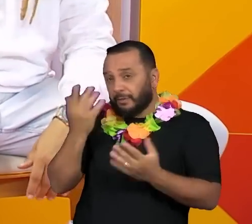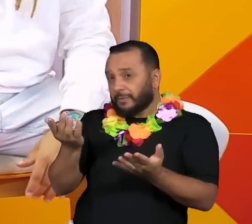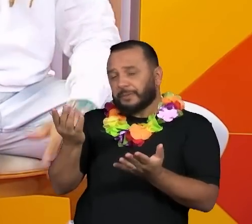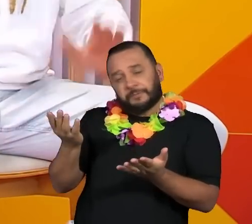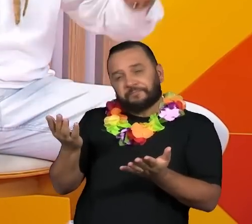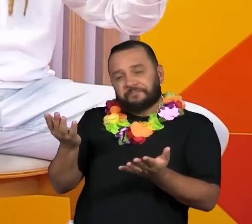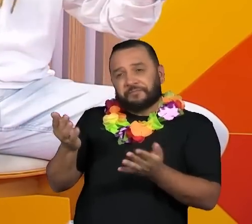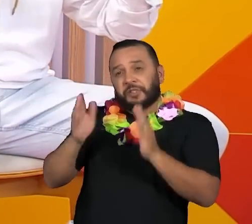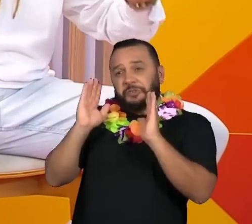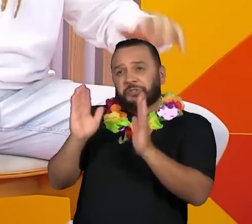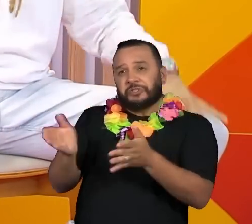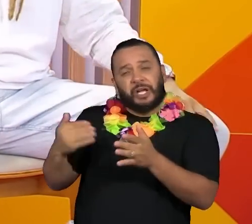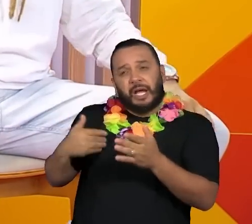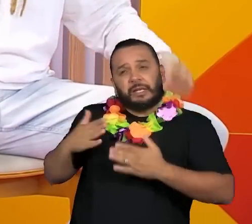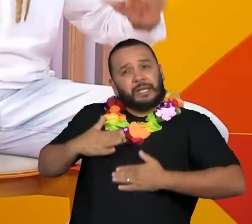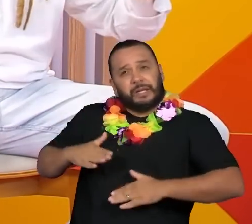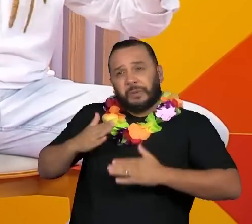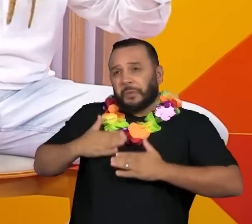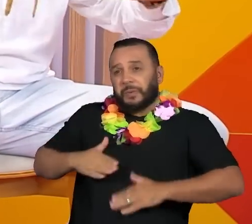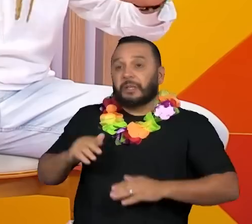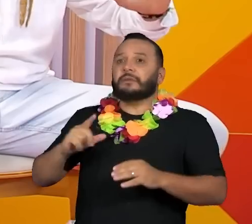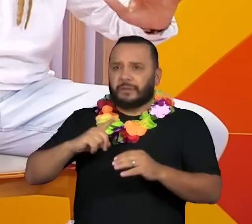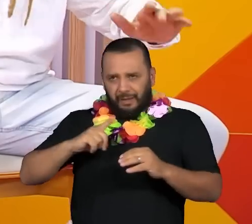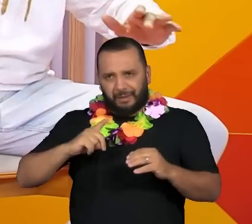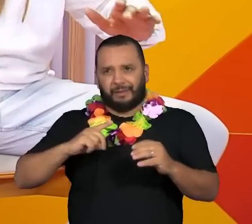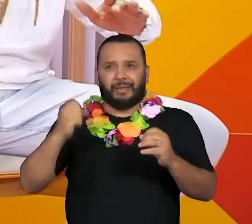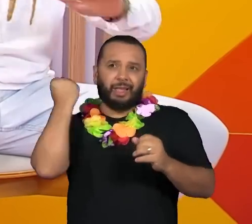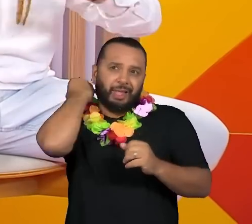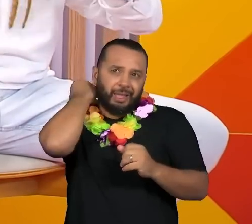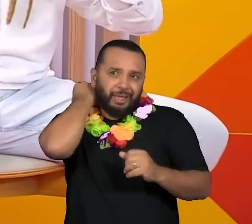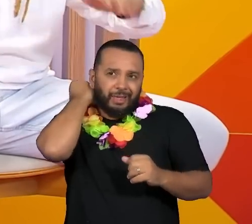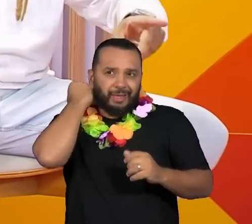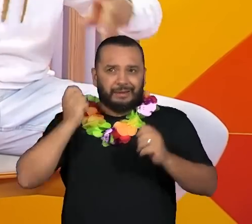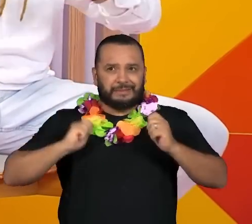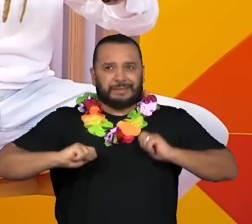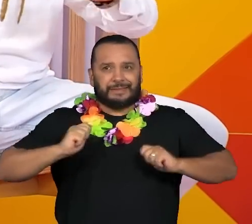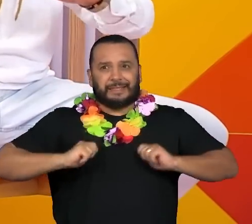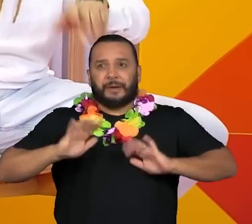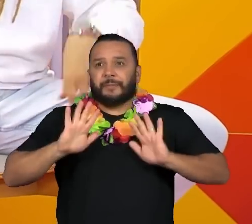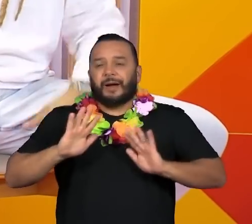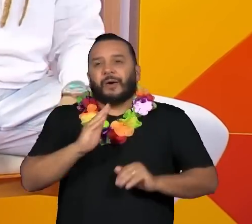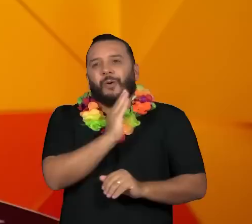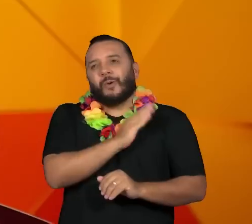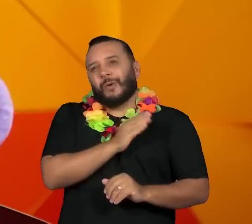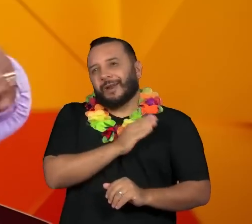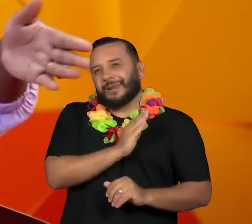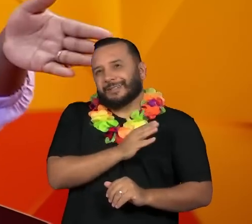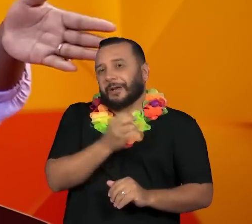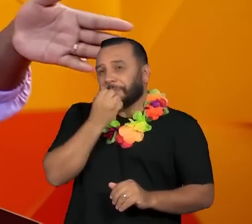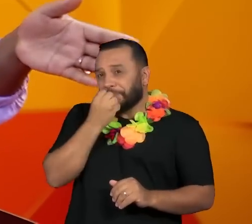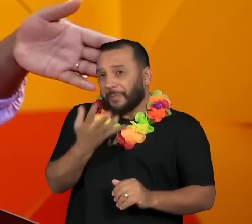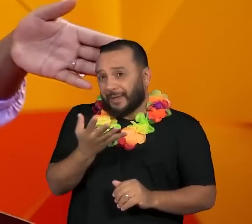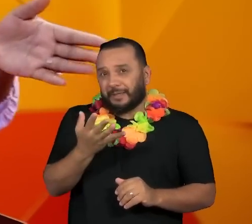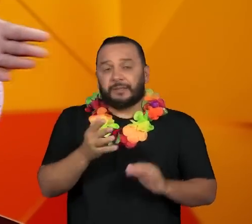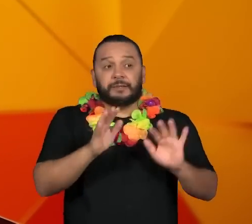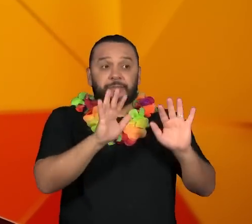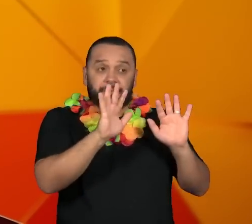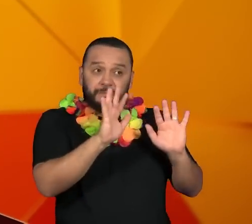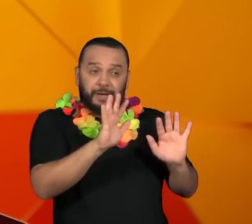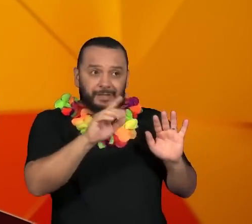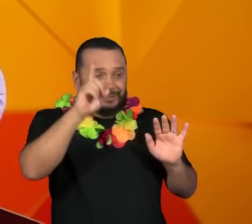parte. Mas tá tudo muito tranquilo. Uma ansiedadezinha normal, mas o coração tá 12 por 8. Tá tudo certo. E aí, nas vésperas